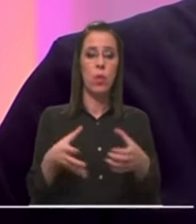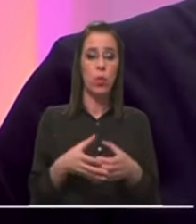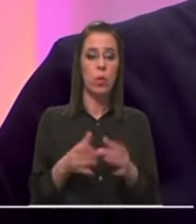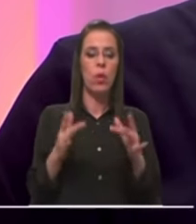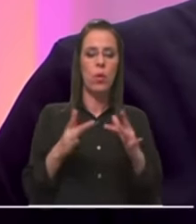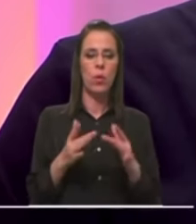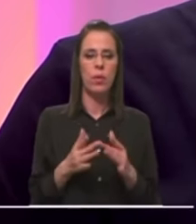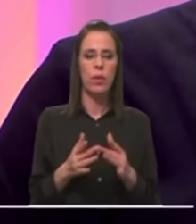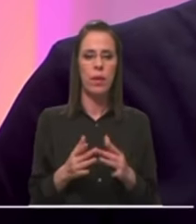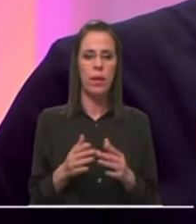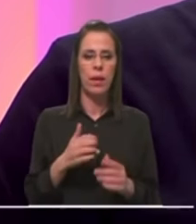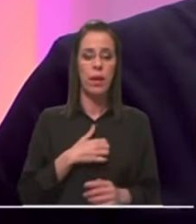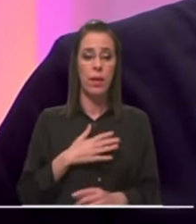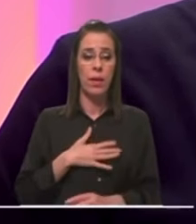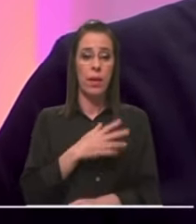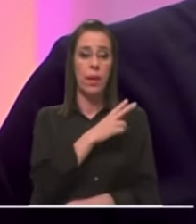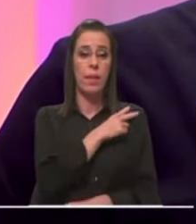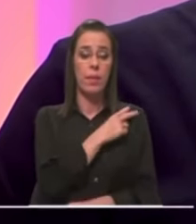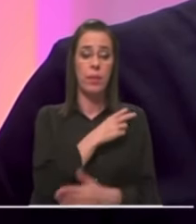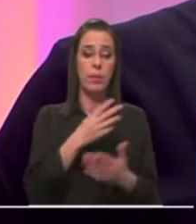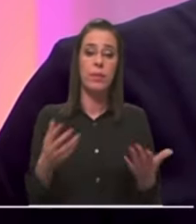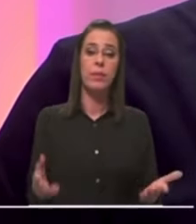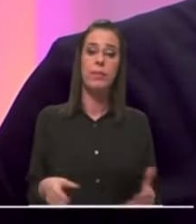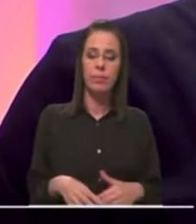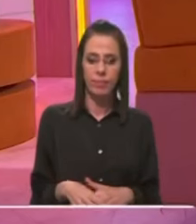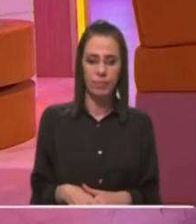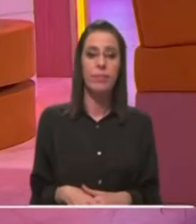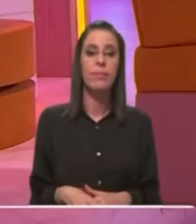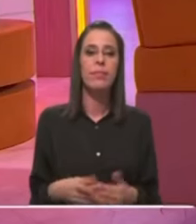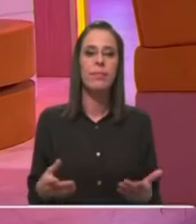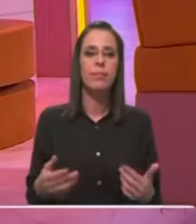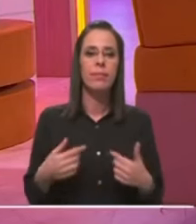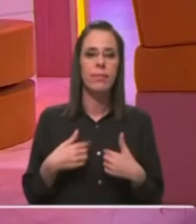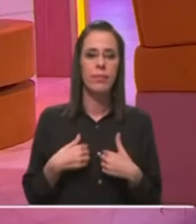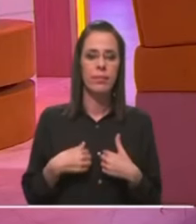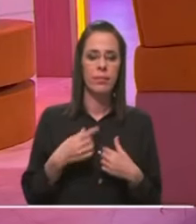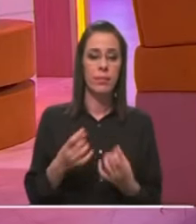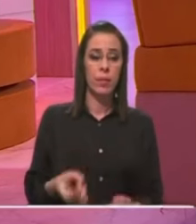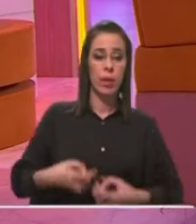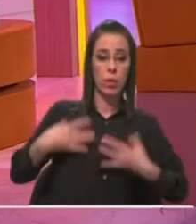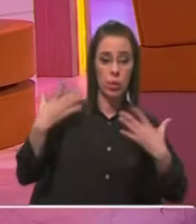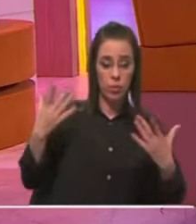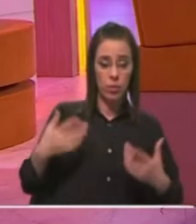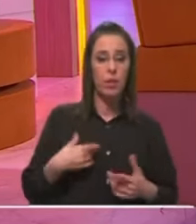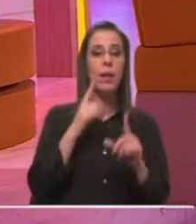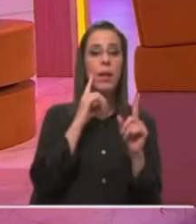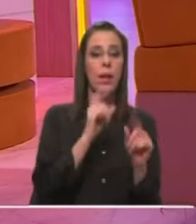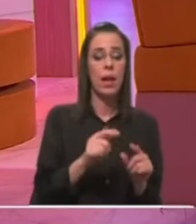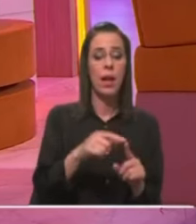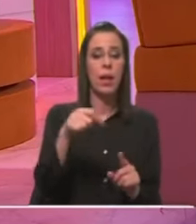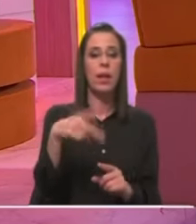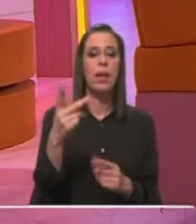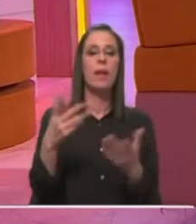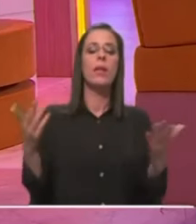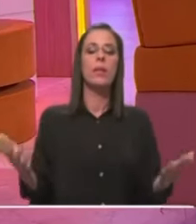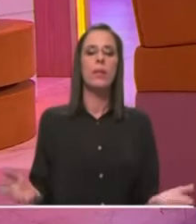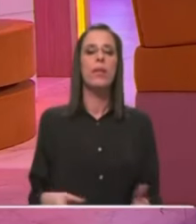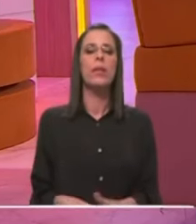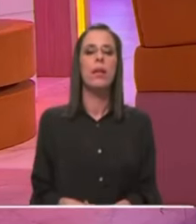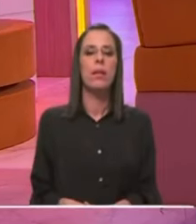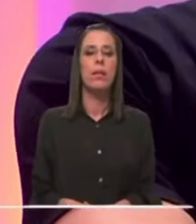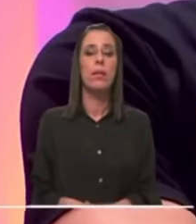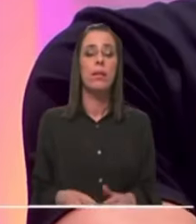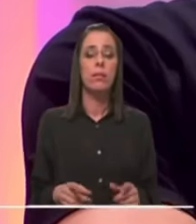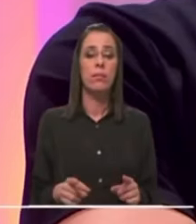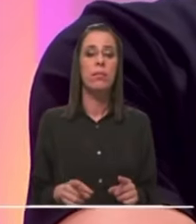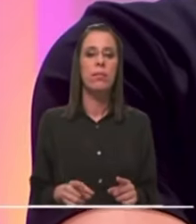contactos para com a entidade patronal e inclusive para me levarem ao despedimento em na rádio e na televisão e portanto foram